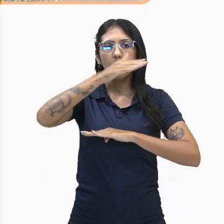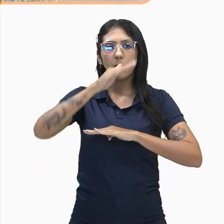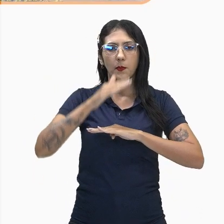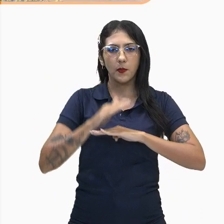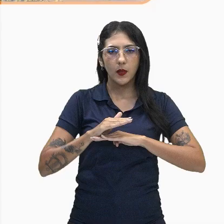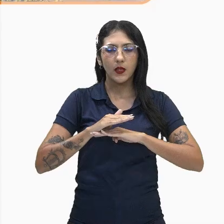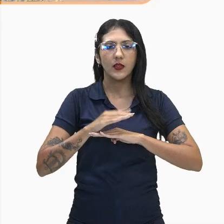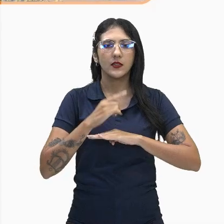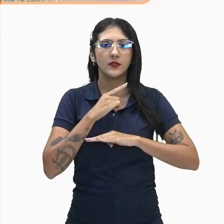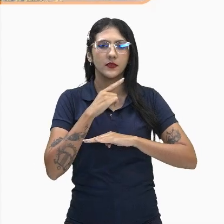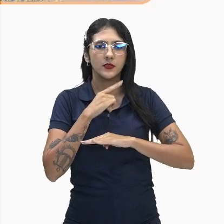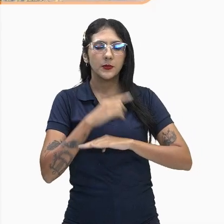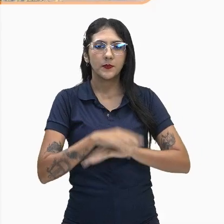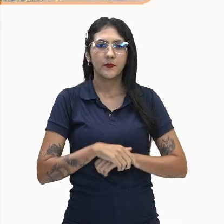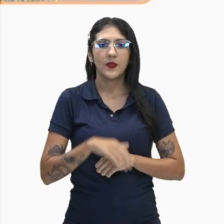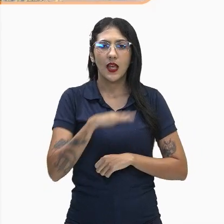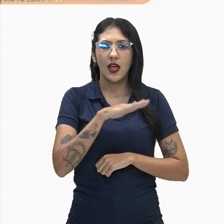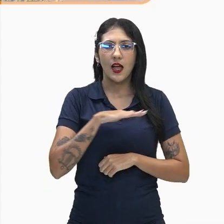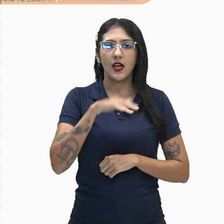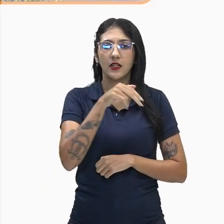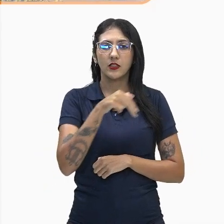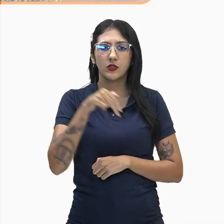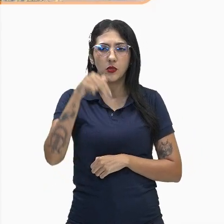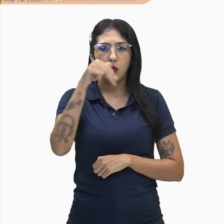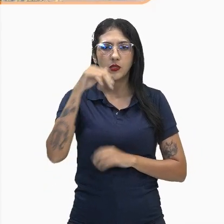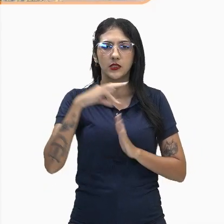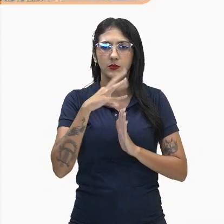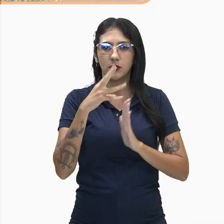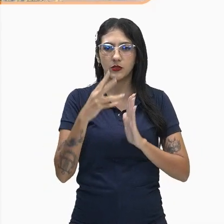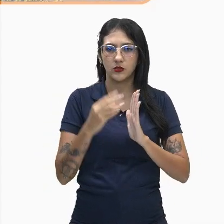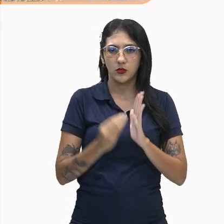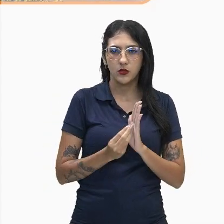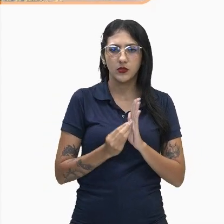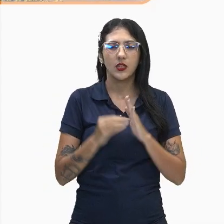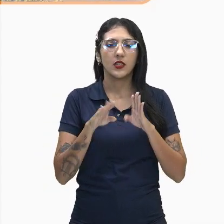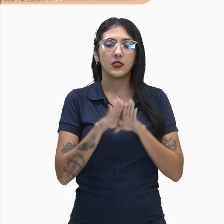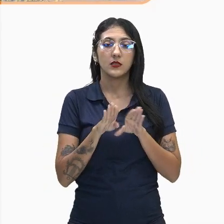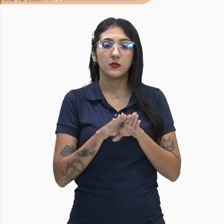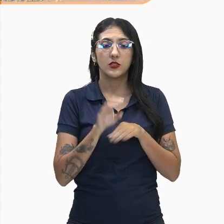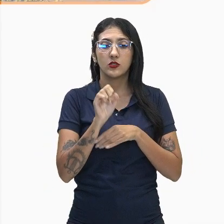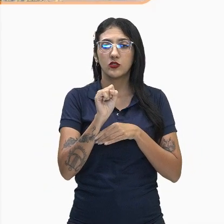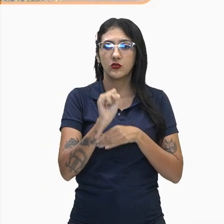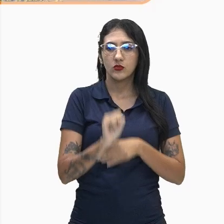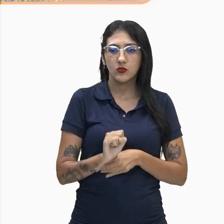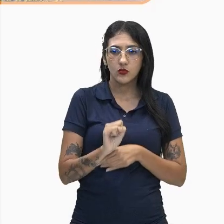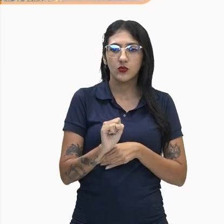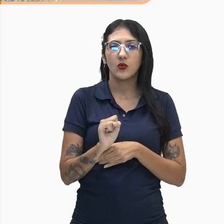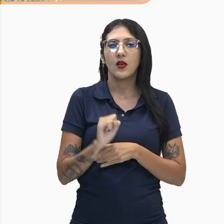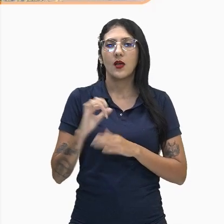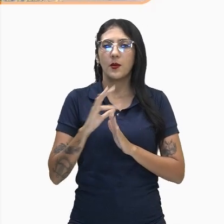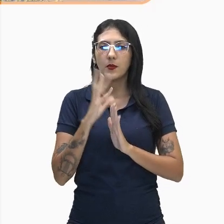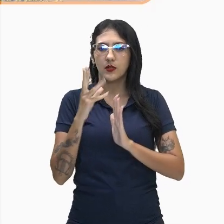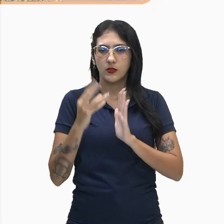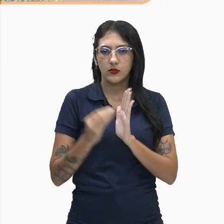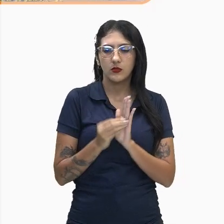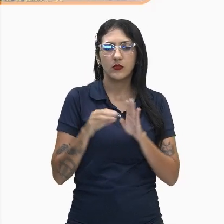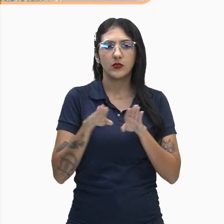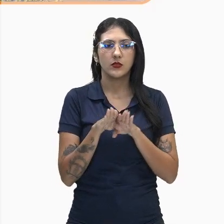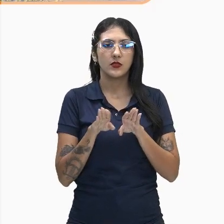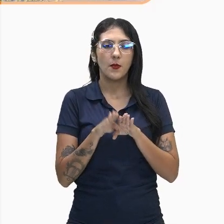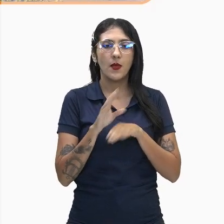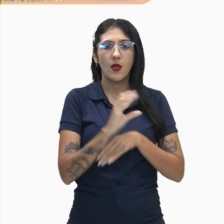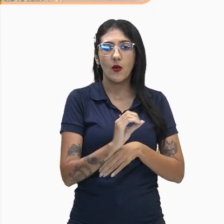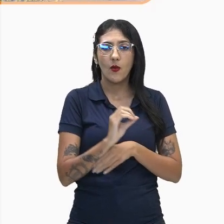ter os planaltos residuais norte-amazônicos, os planaltos residuais sul-amazônicos e o planalto